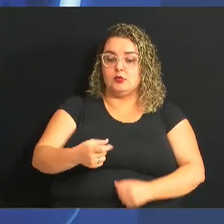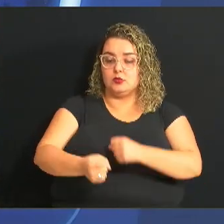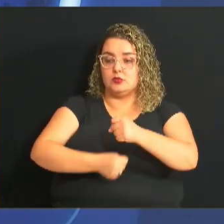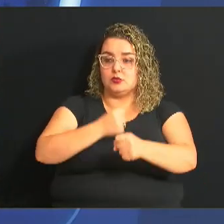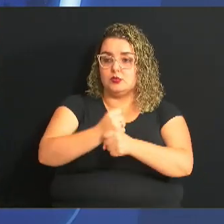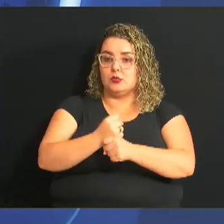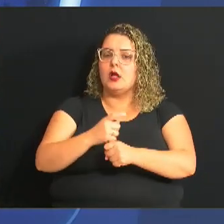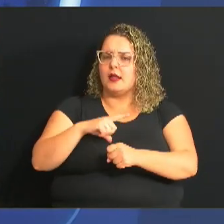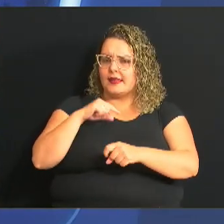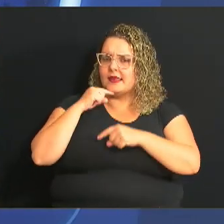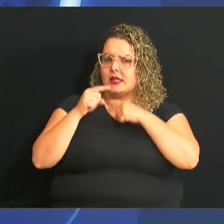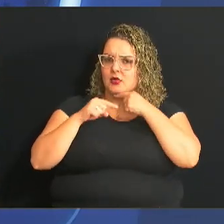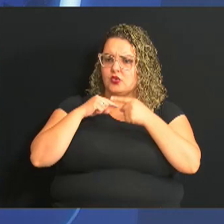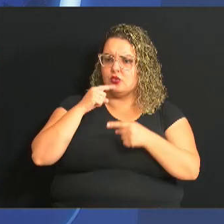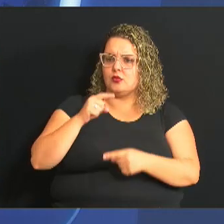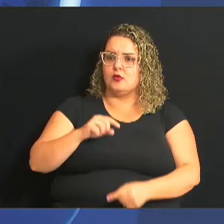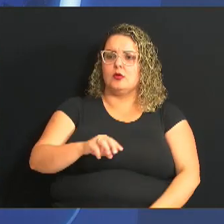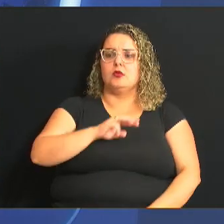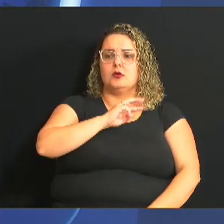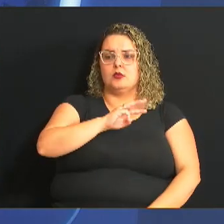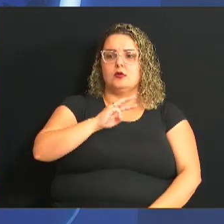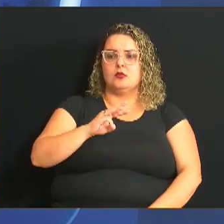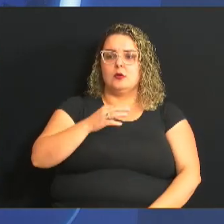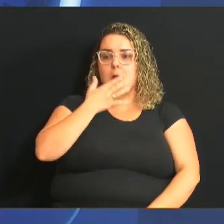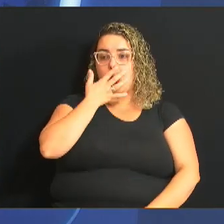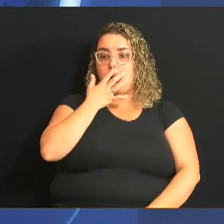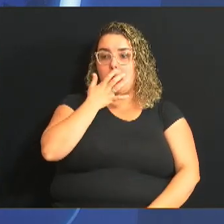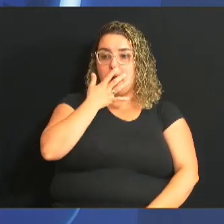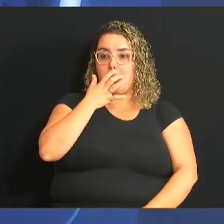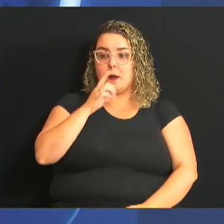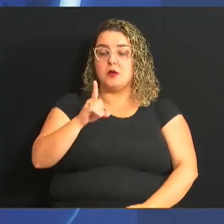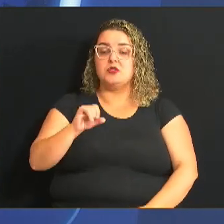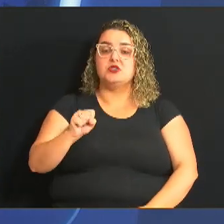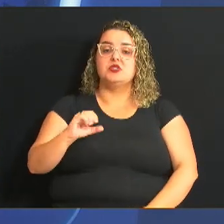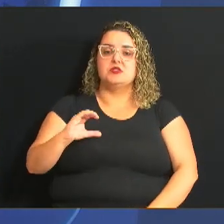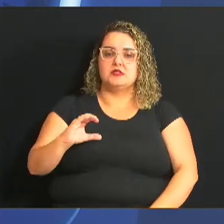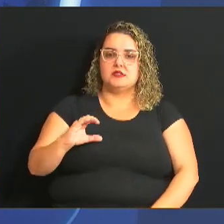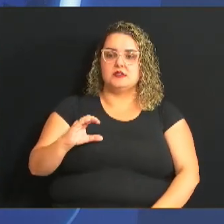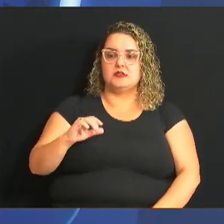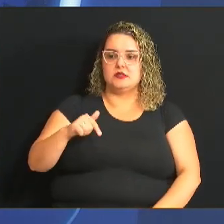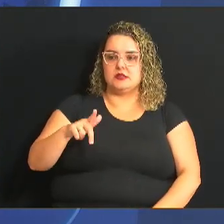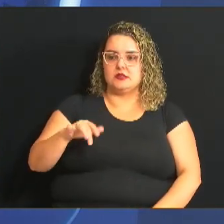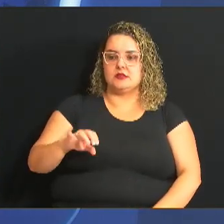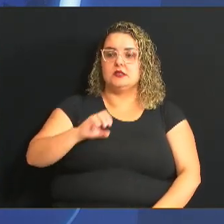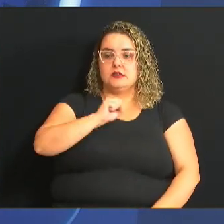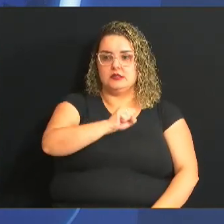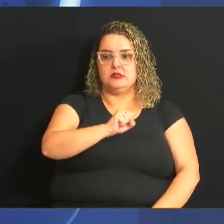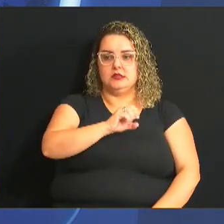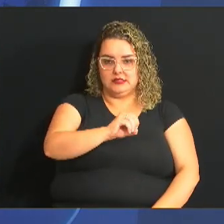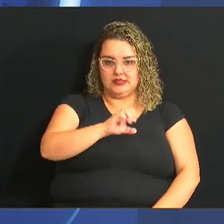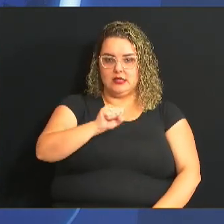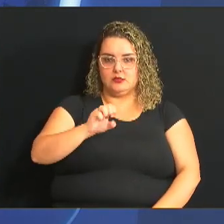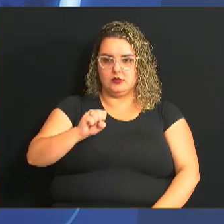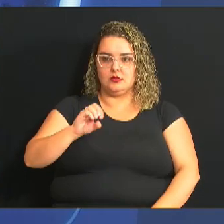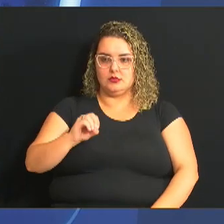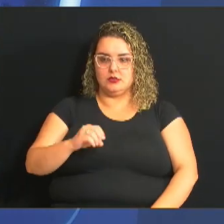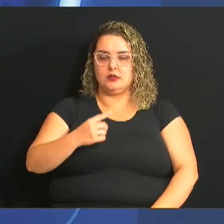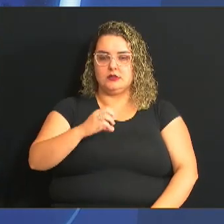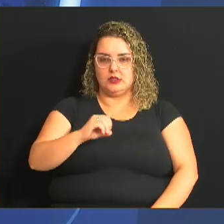alguma dúvida? Entre lá, Disque Transurc, você pode ligar no 0800